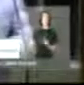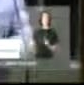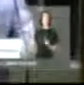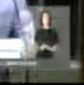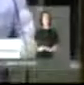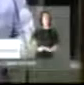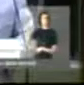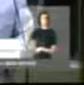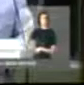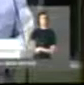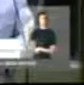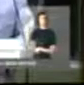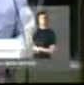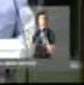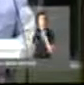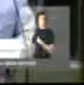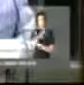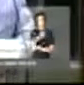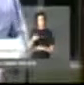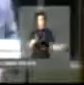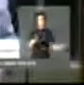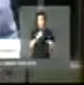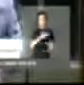na calada da noite,